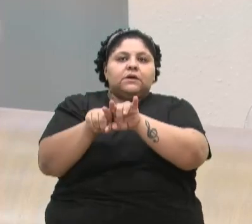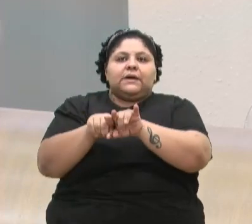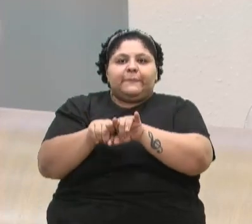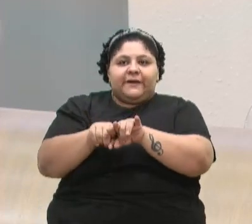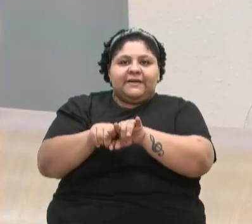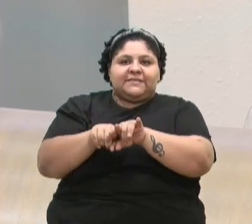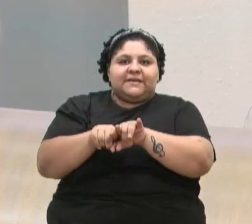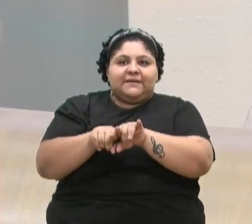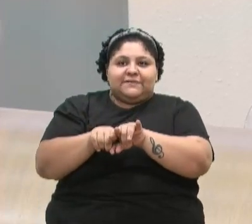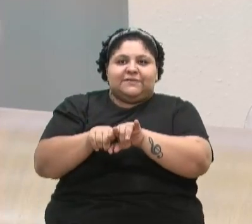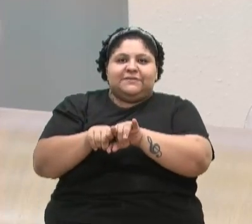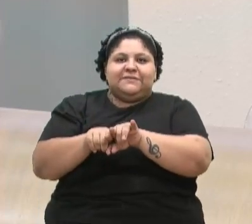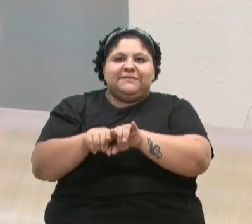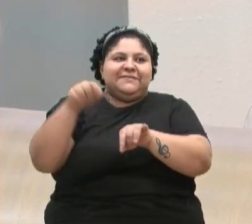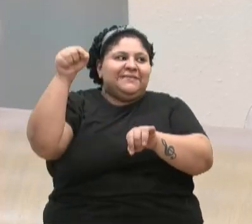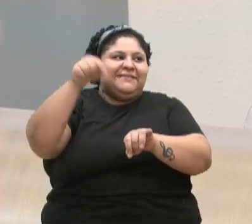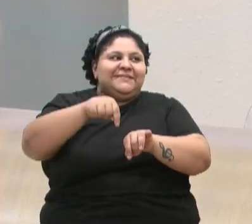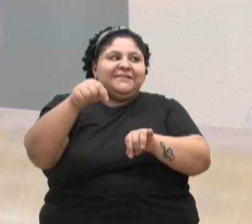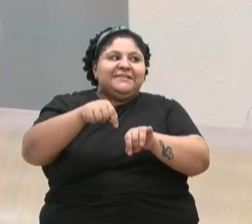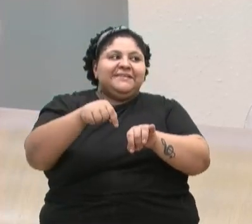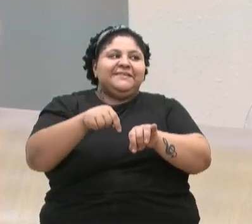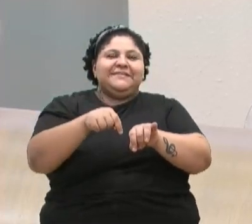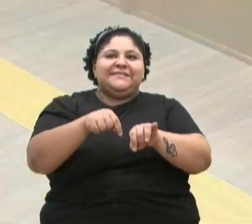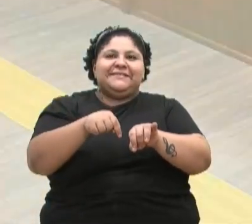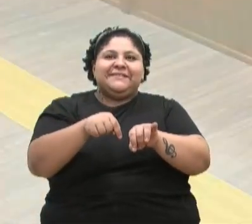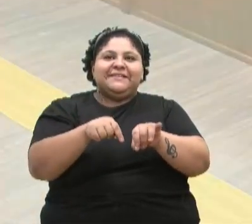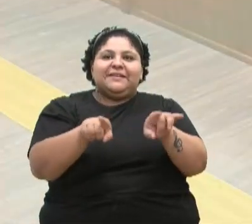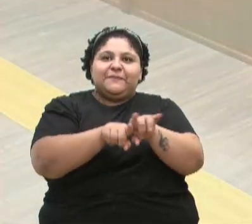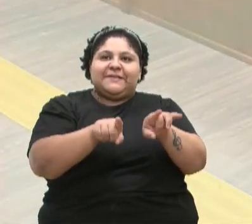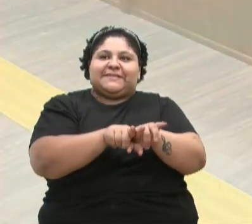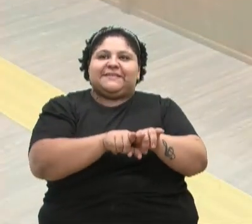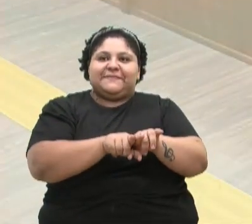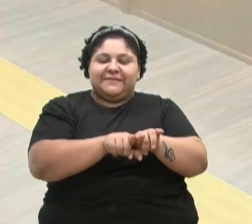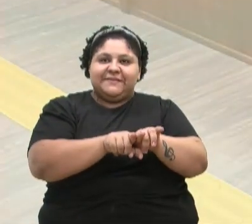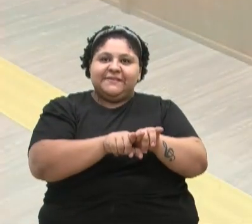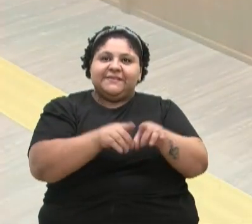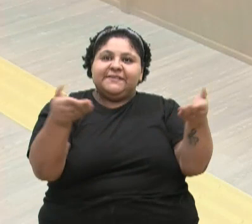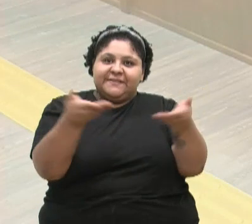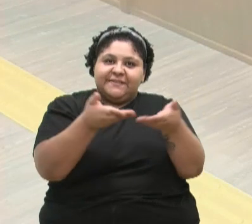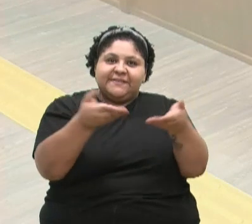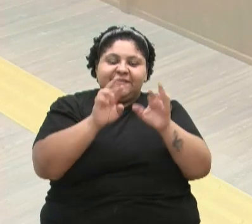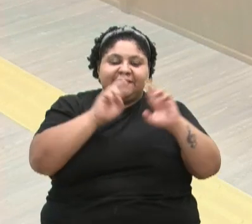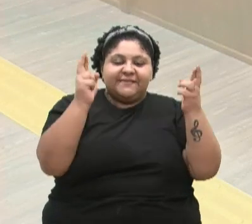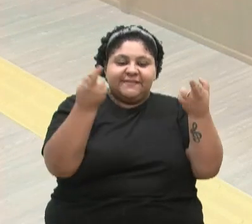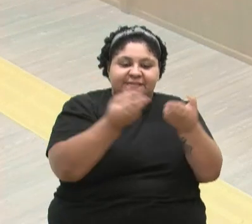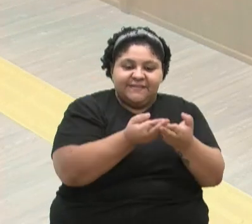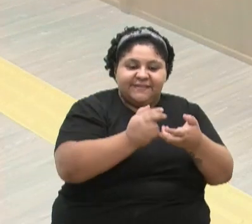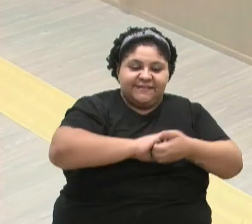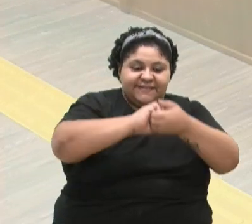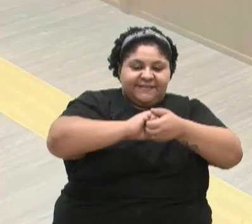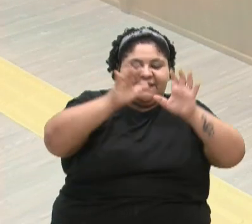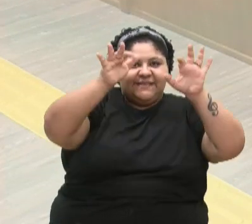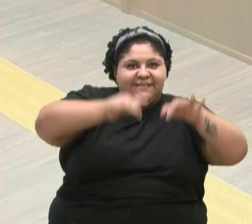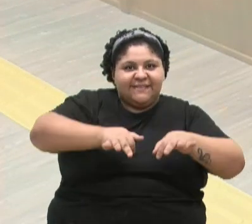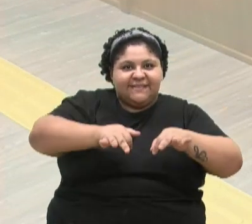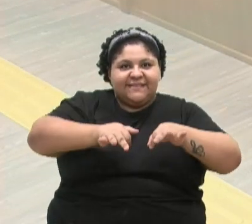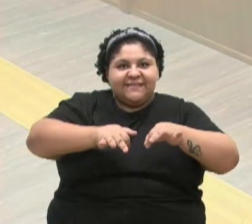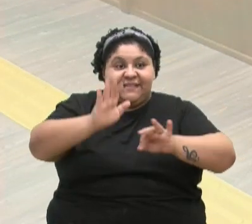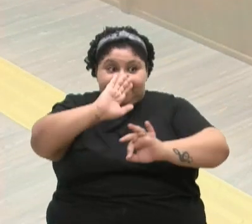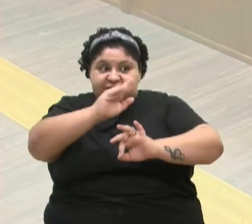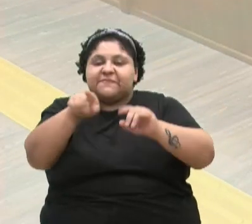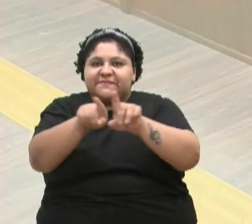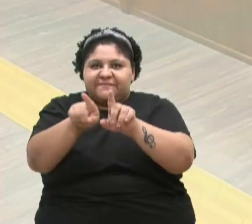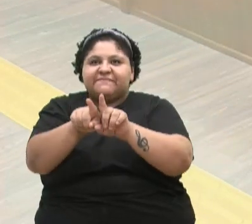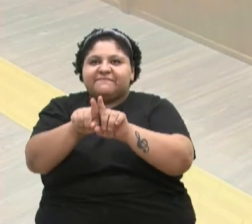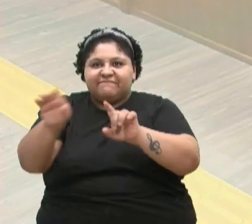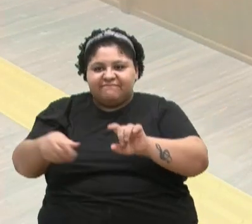o nosso agradecimento. Nós pedimos agora a suspensão dos trabalhos da presente sessão para as saudações finais e despedidas.